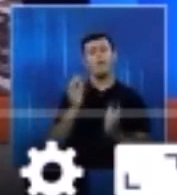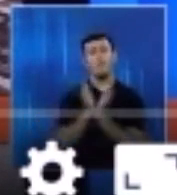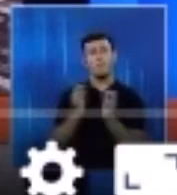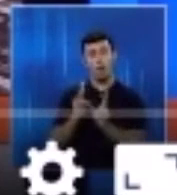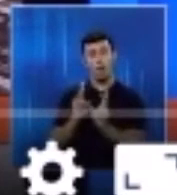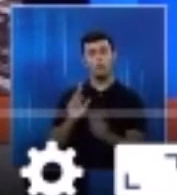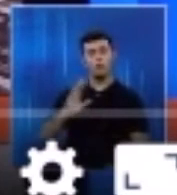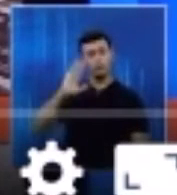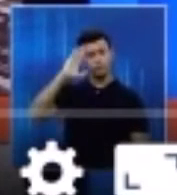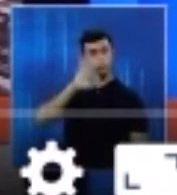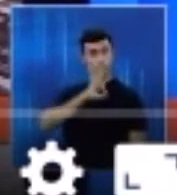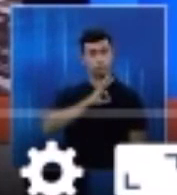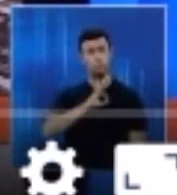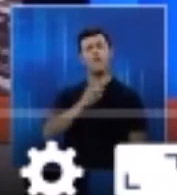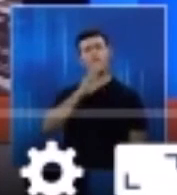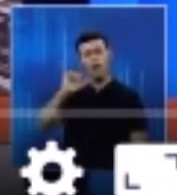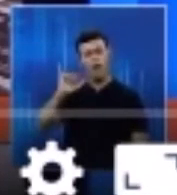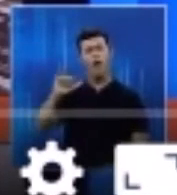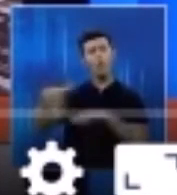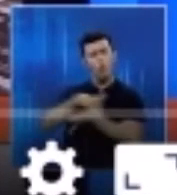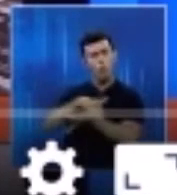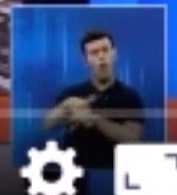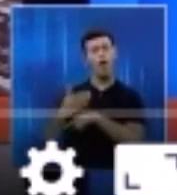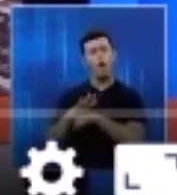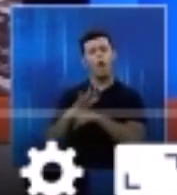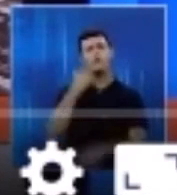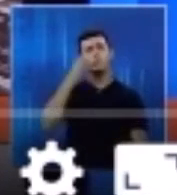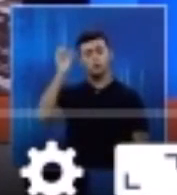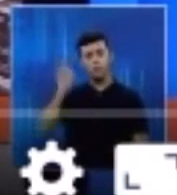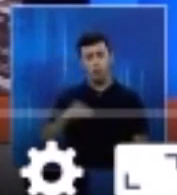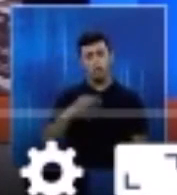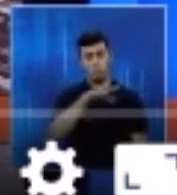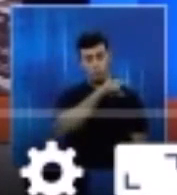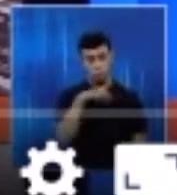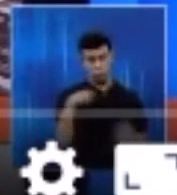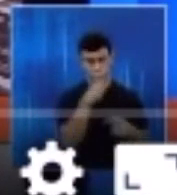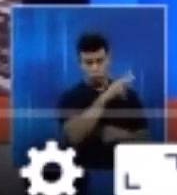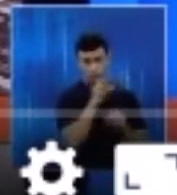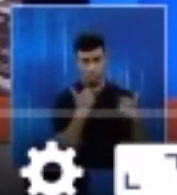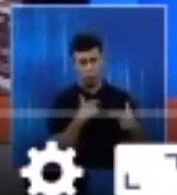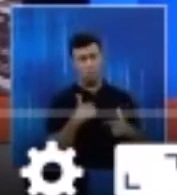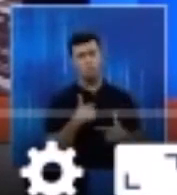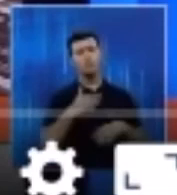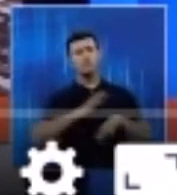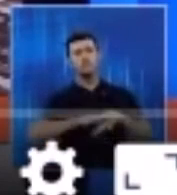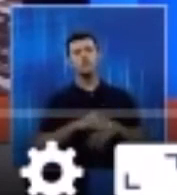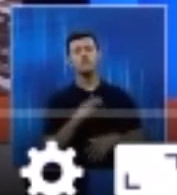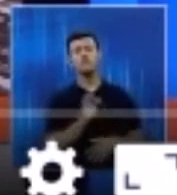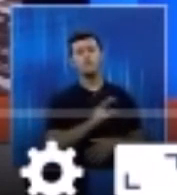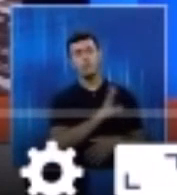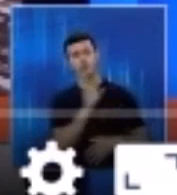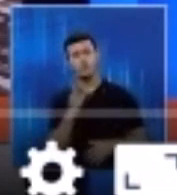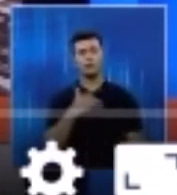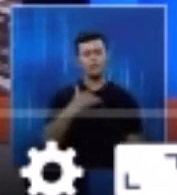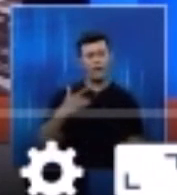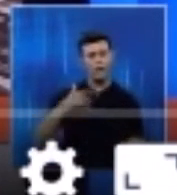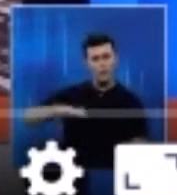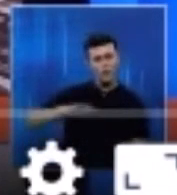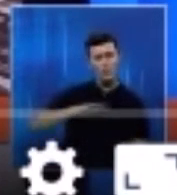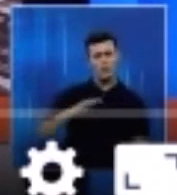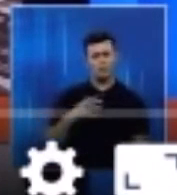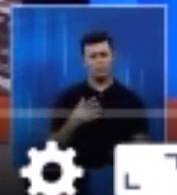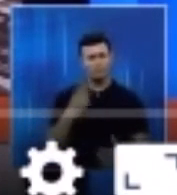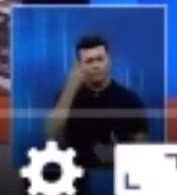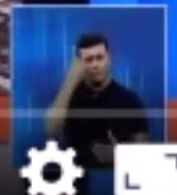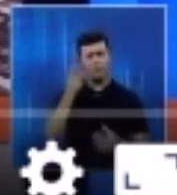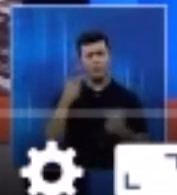Civil Metropolitana, comigo, vai para as ruas, sim, fazer o que não faz na sua gestão, porque nem na saúde pública, nas unidades de saúde do município,